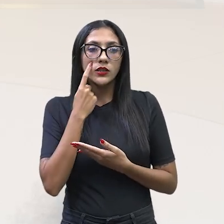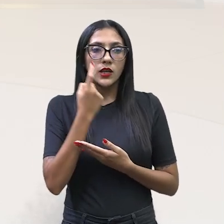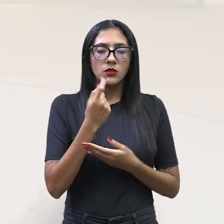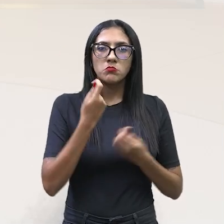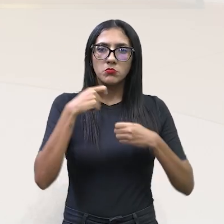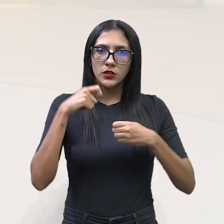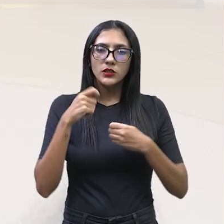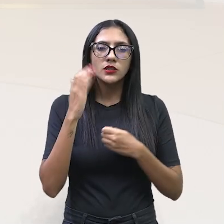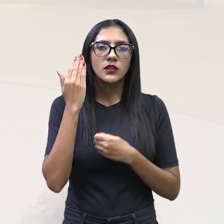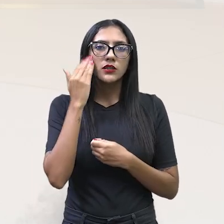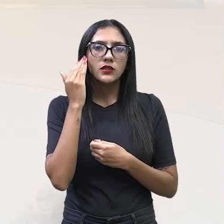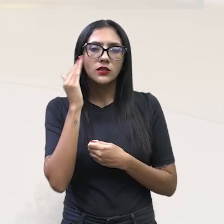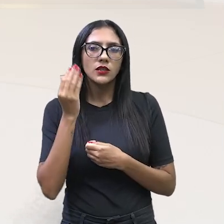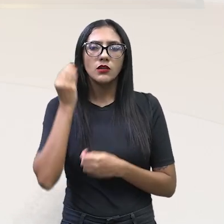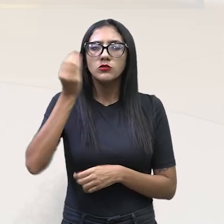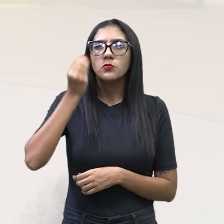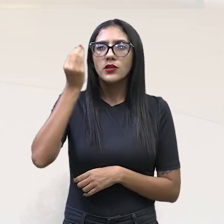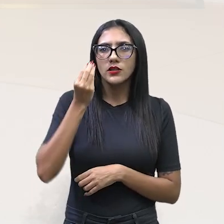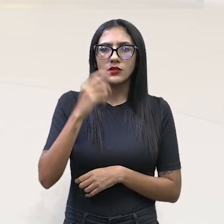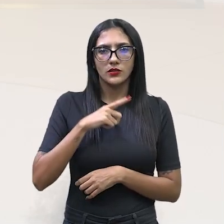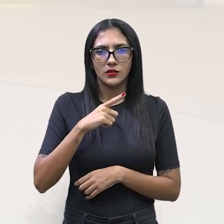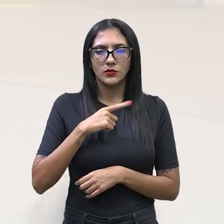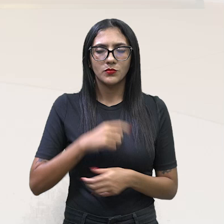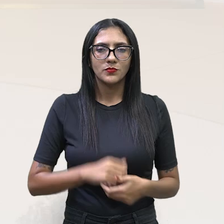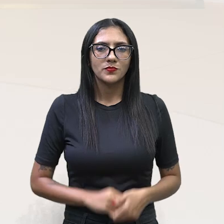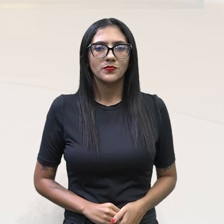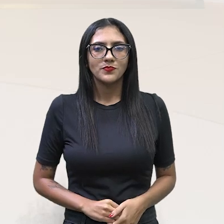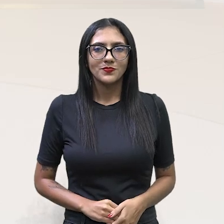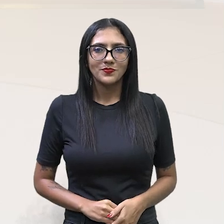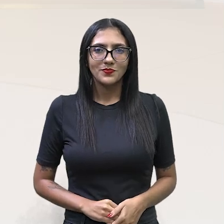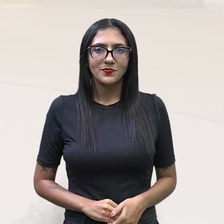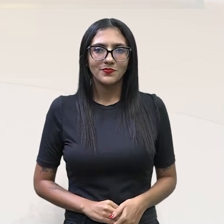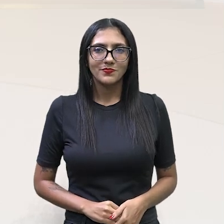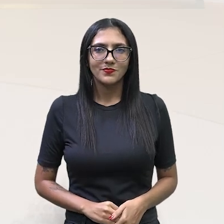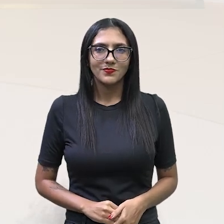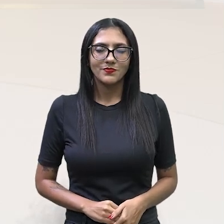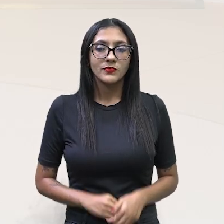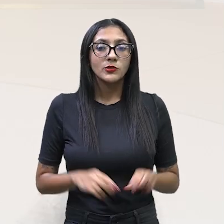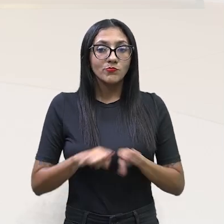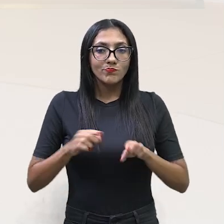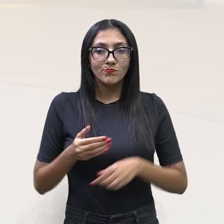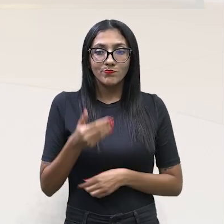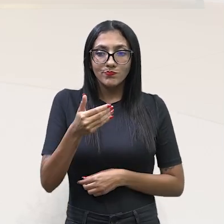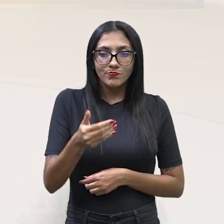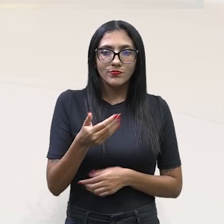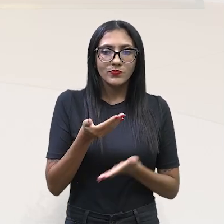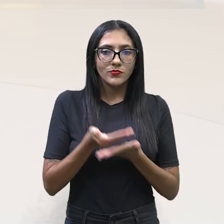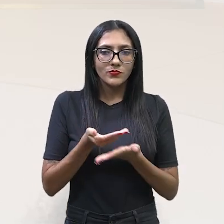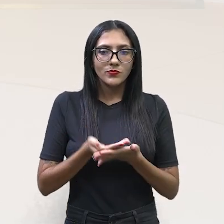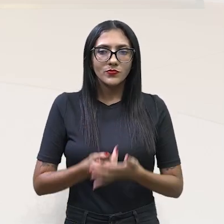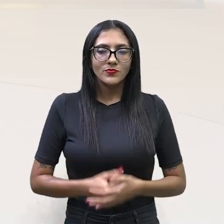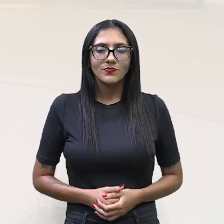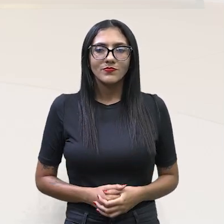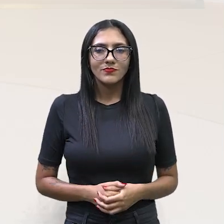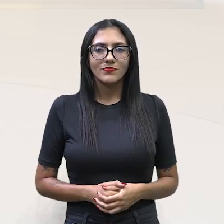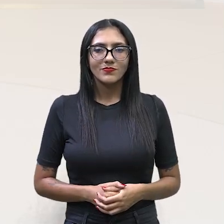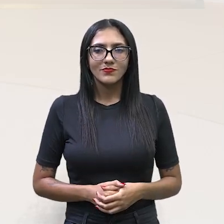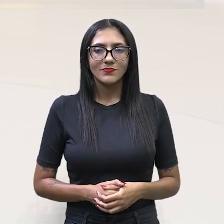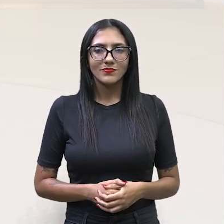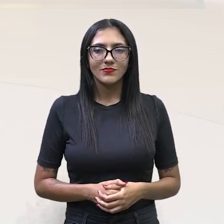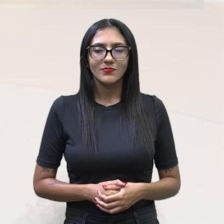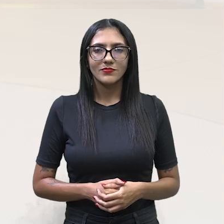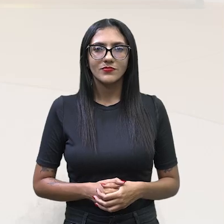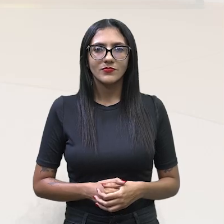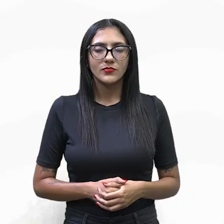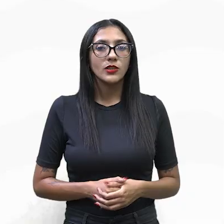apto em termos de qualificação. Mas avançando então aqui a nossa aula, não é, professor? Agora nós vamos falar